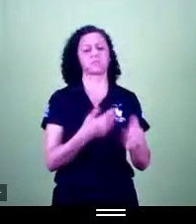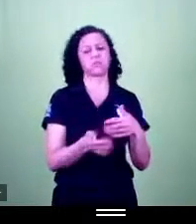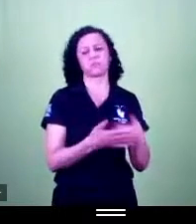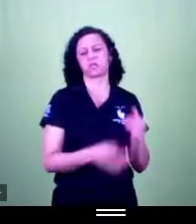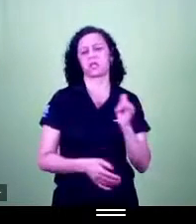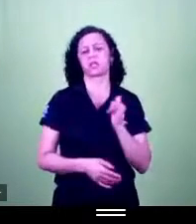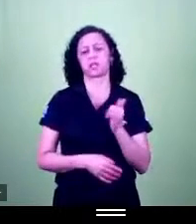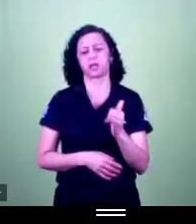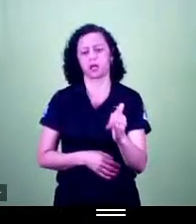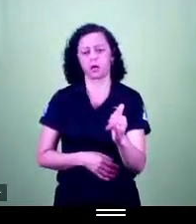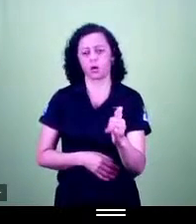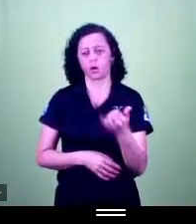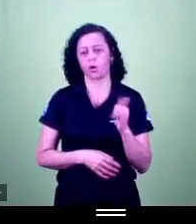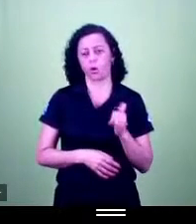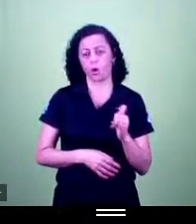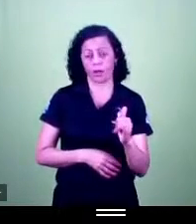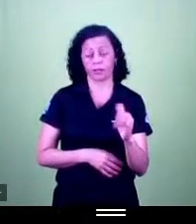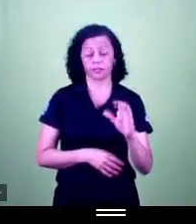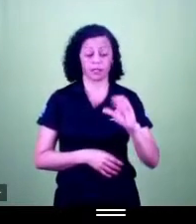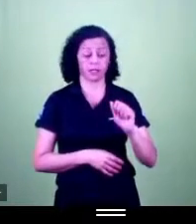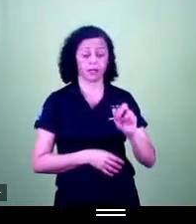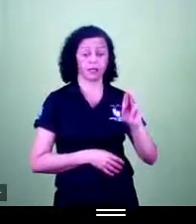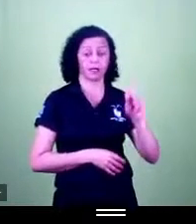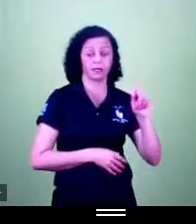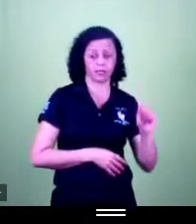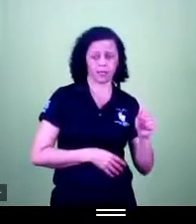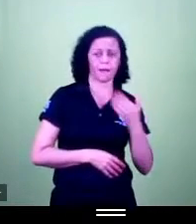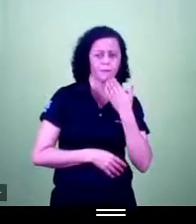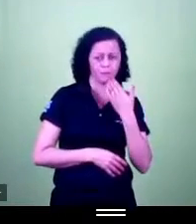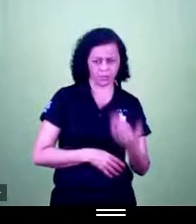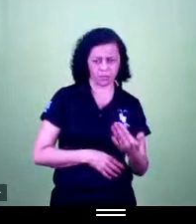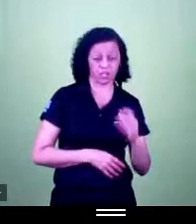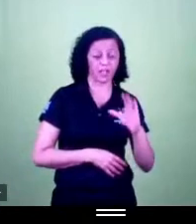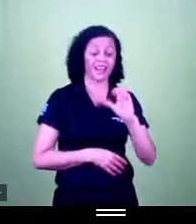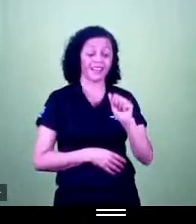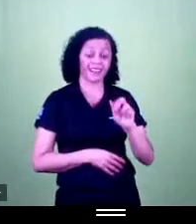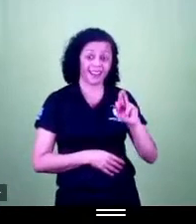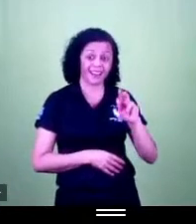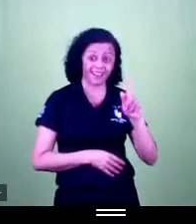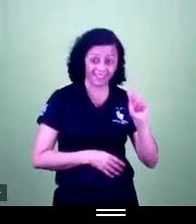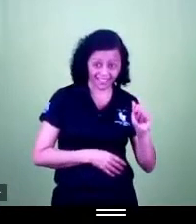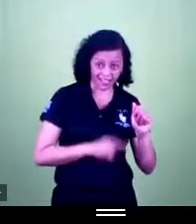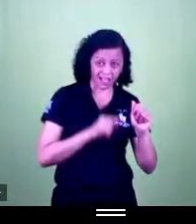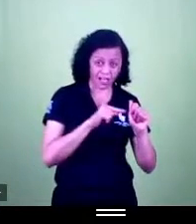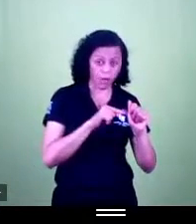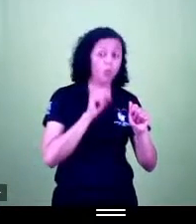que a carga estiver solicitando. Quando eu falo carga, entendam como resistor. Bacana?